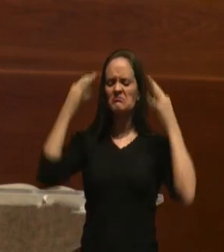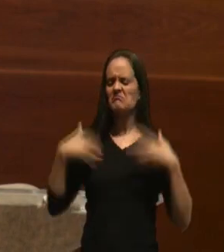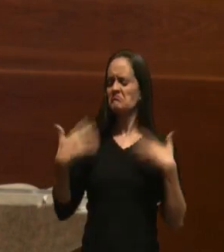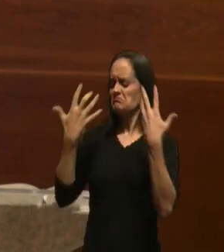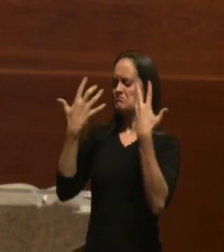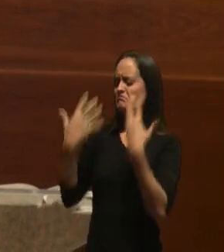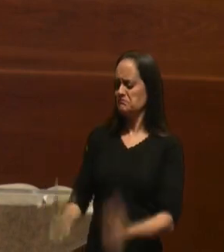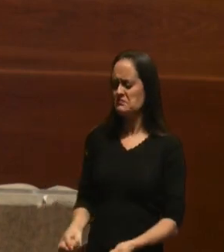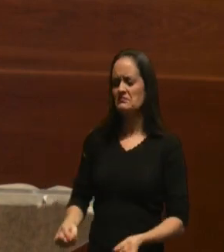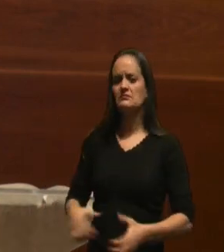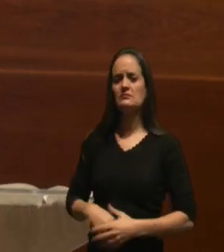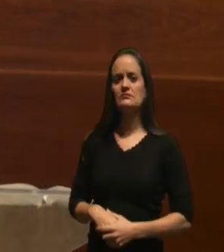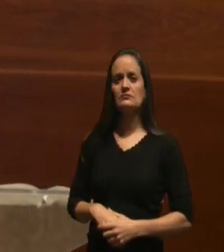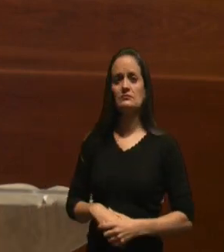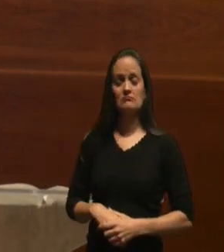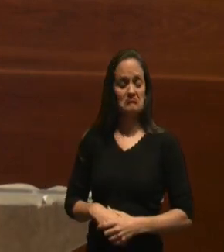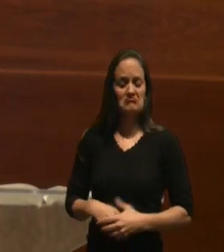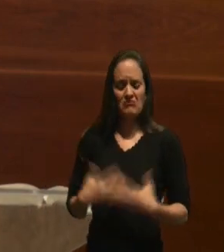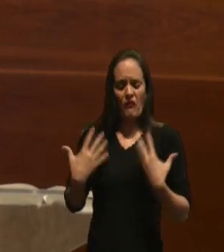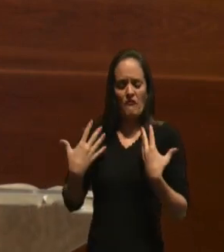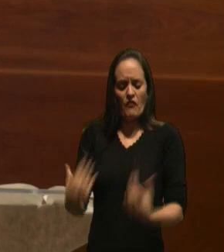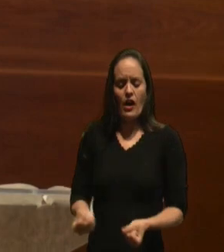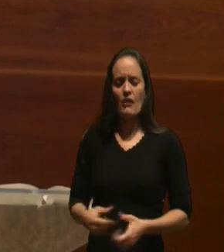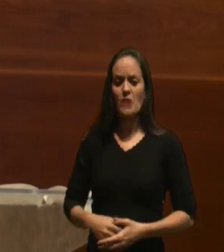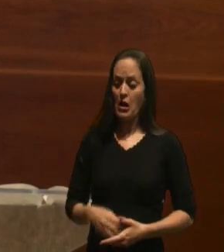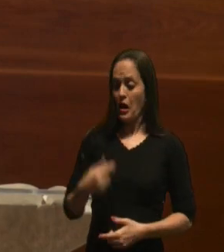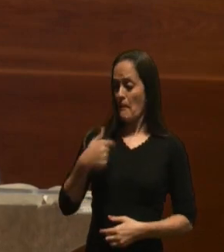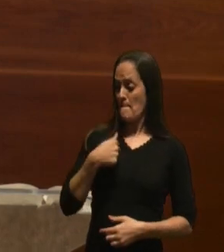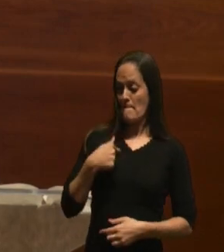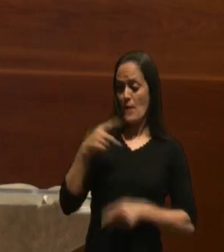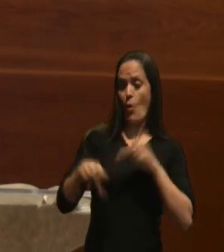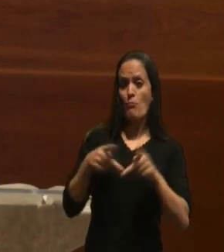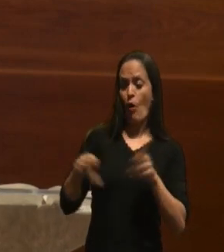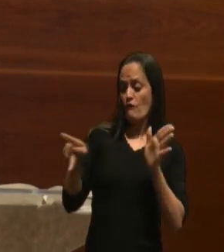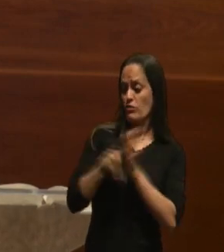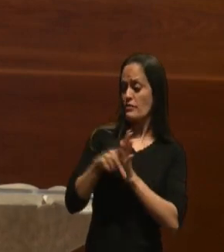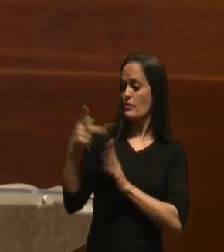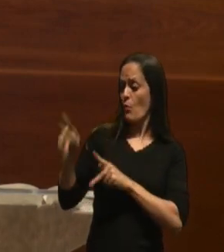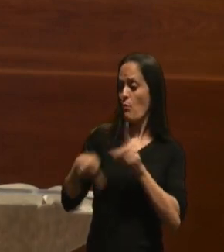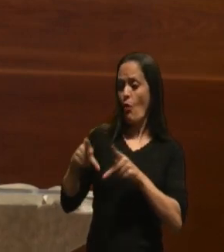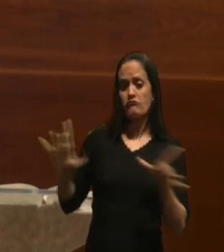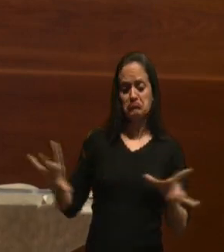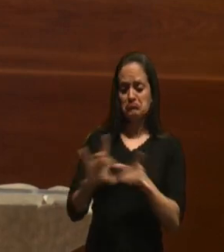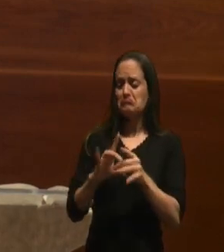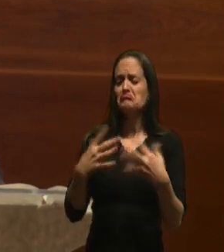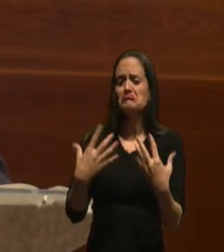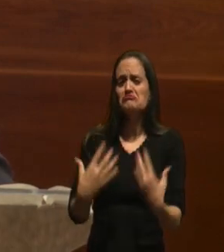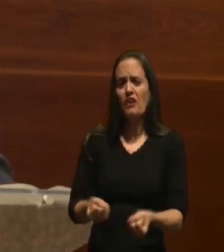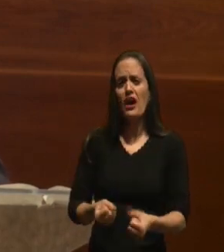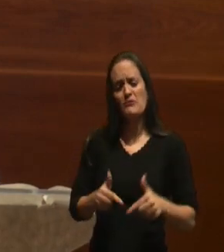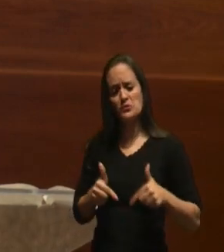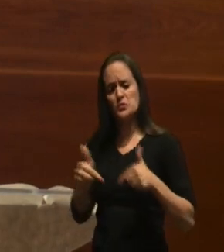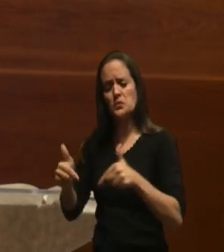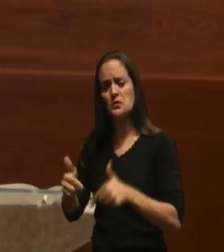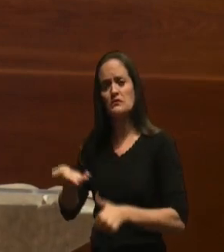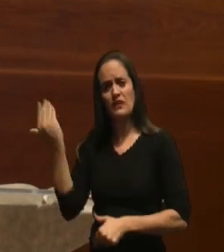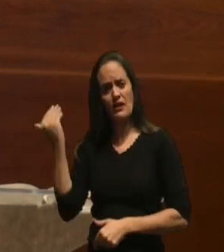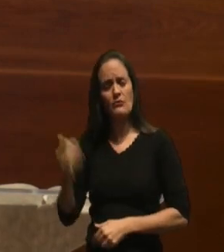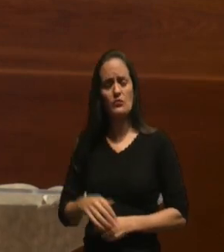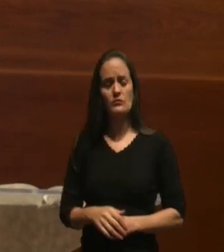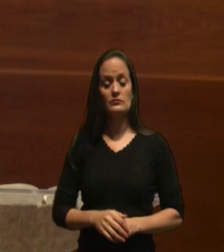vou. Eu serei como tu és, olha, meu povo é o teu povo. Nós iremos contigo à peleja, vamos